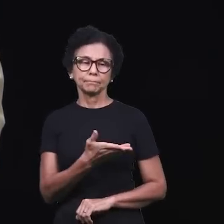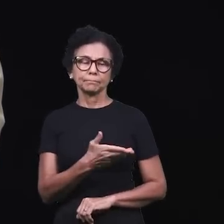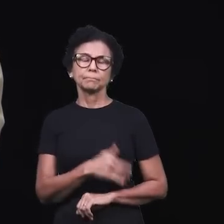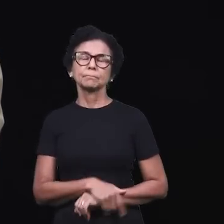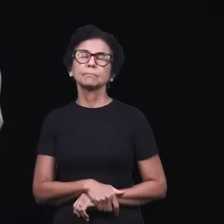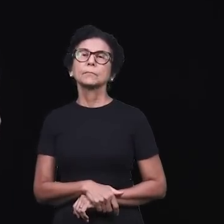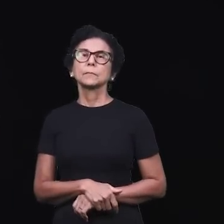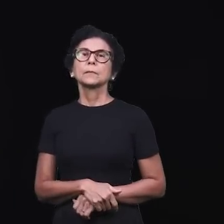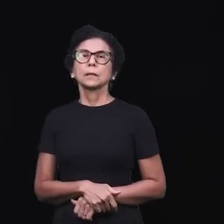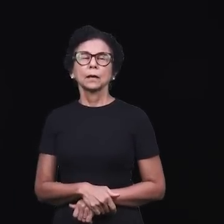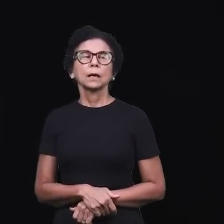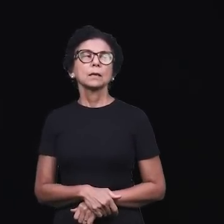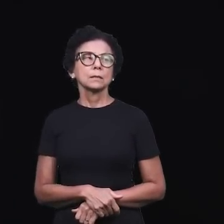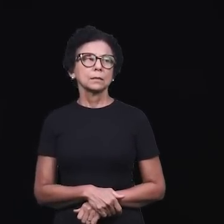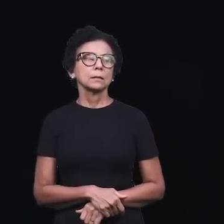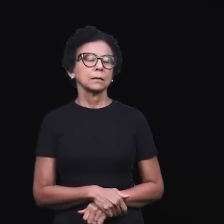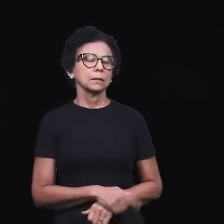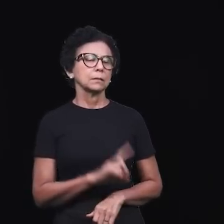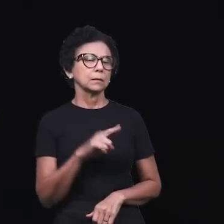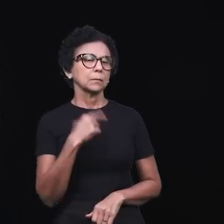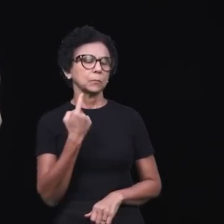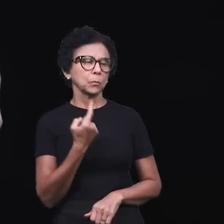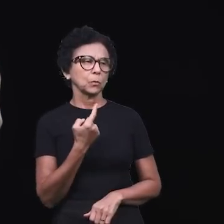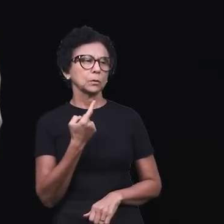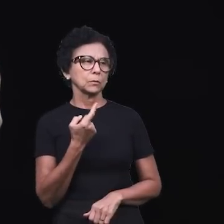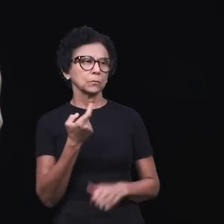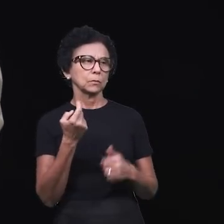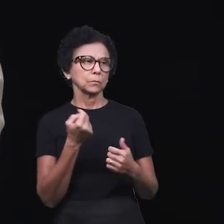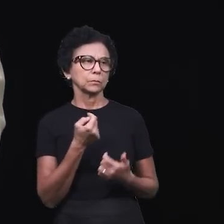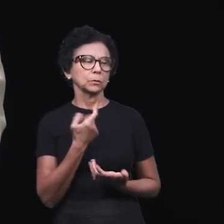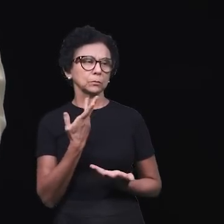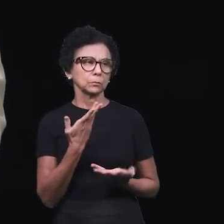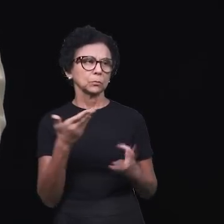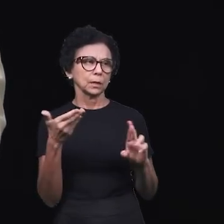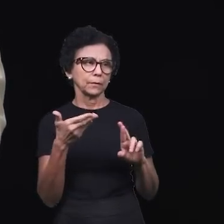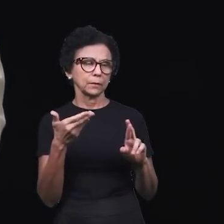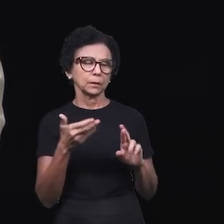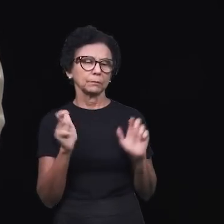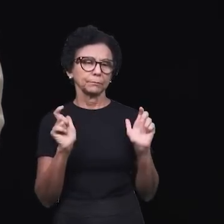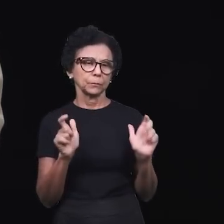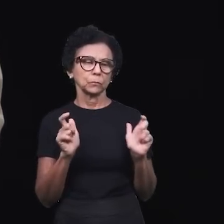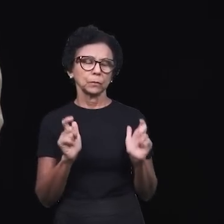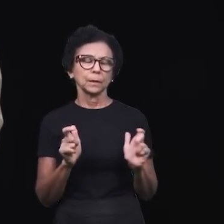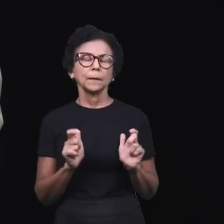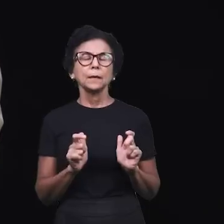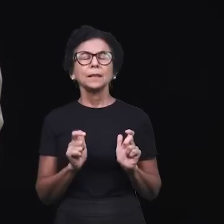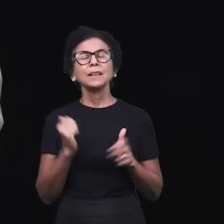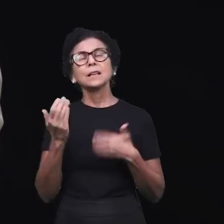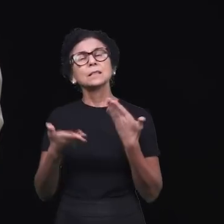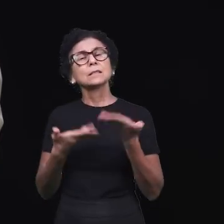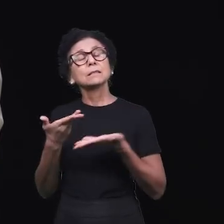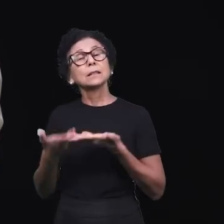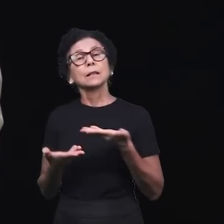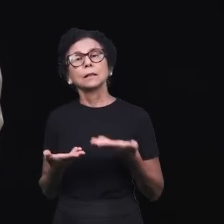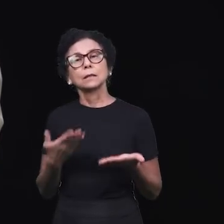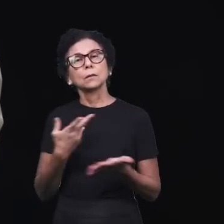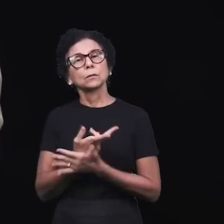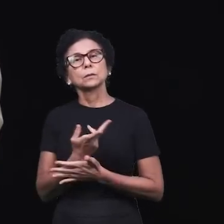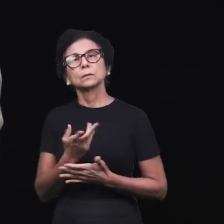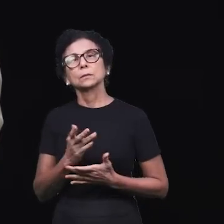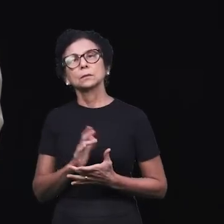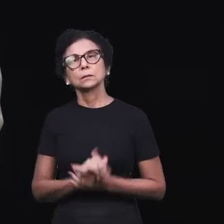ele um pouco mais na frente. Então, como era feita a assistência de vocês? O presbitério